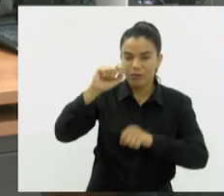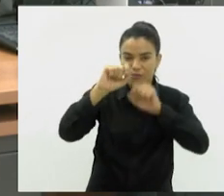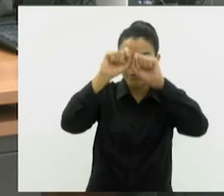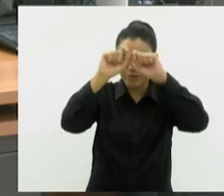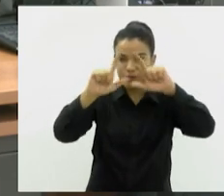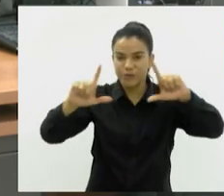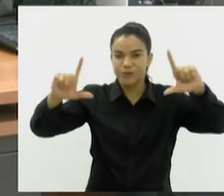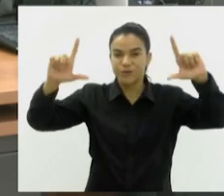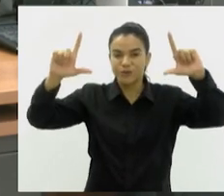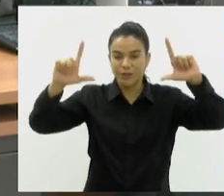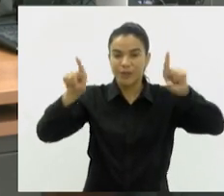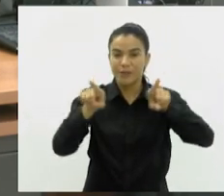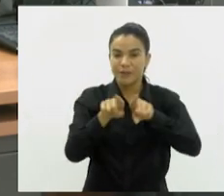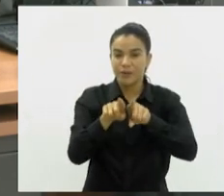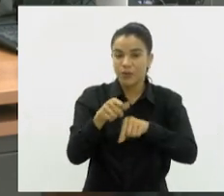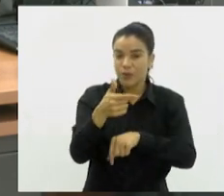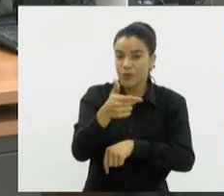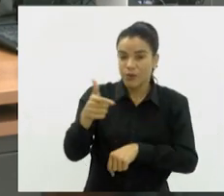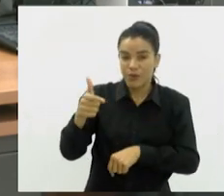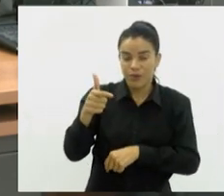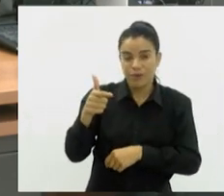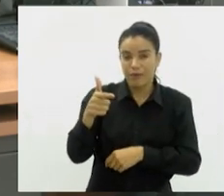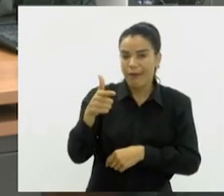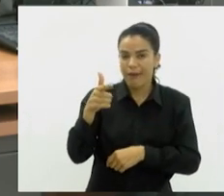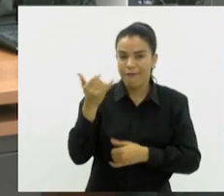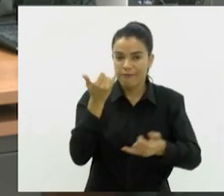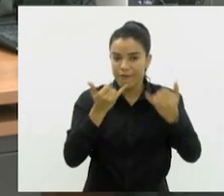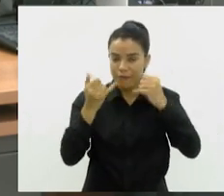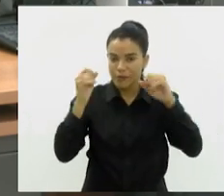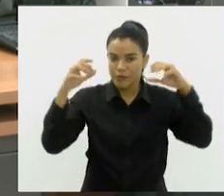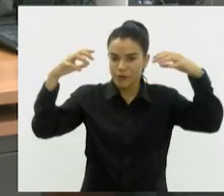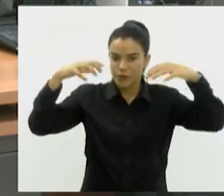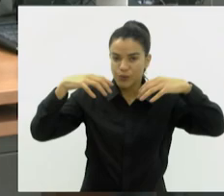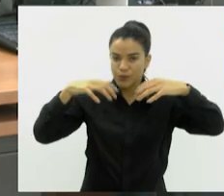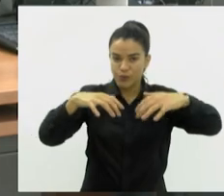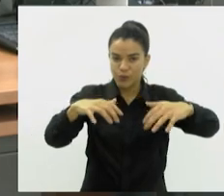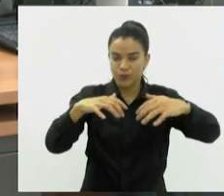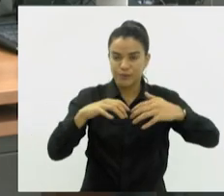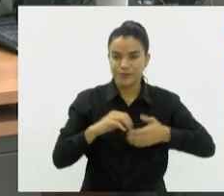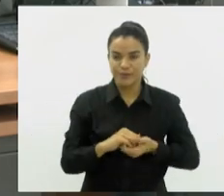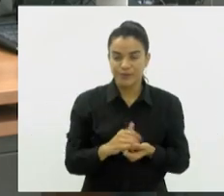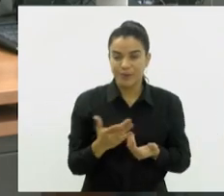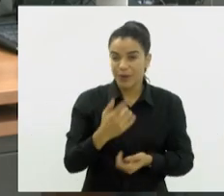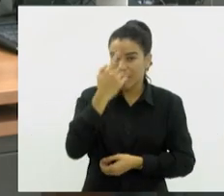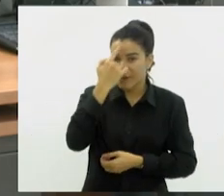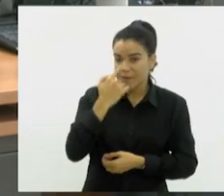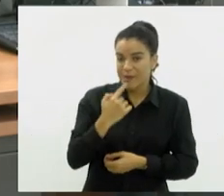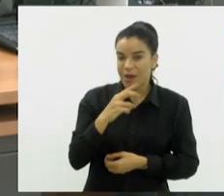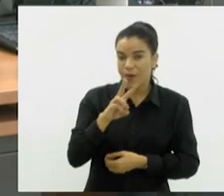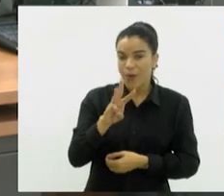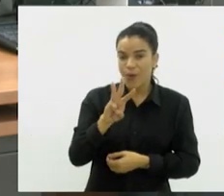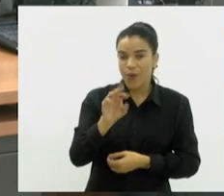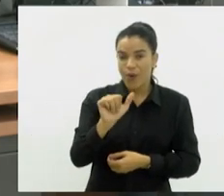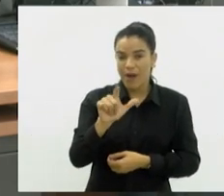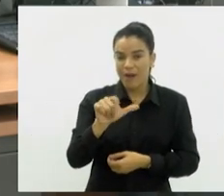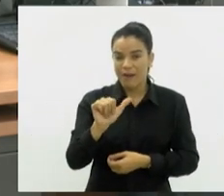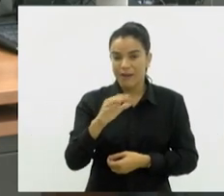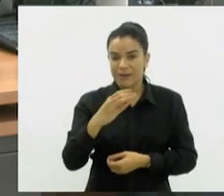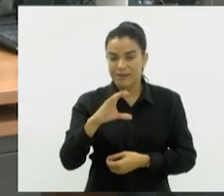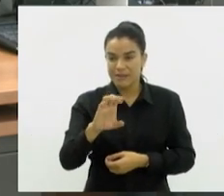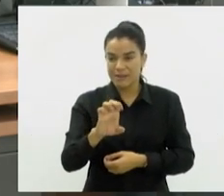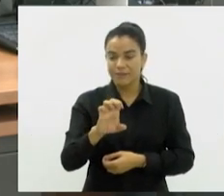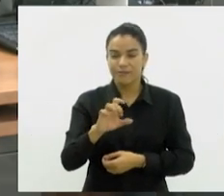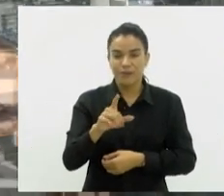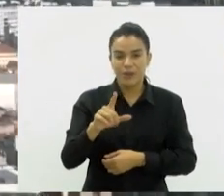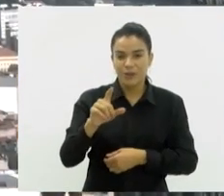e sem informações sobre previsão de chuva vou pedir agora imagens do nosso grafista Wallace Lima